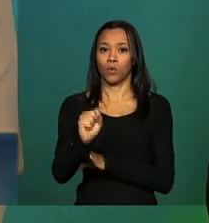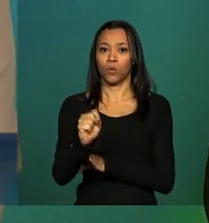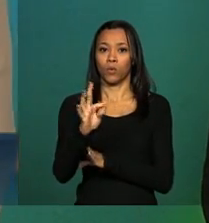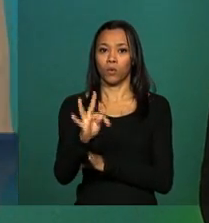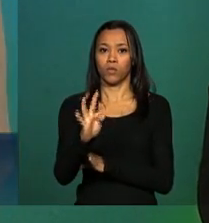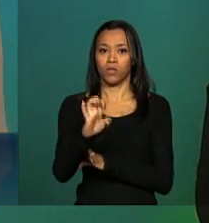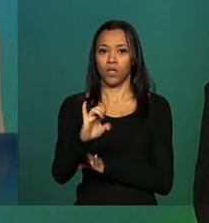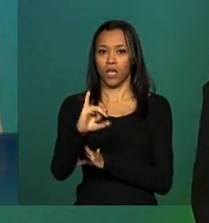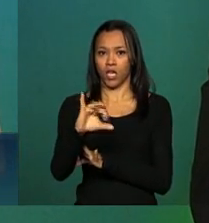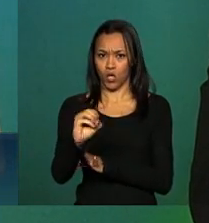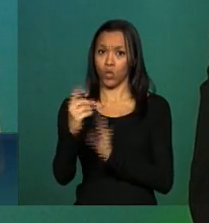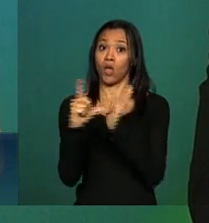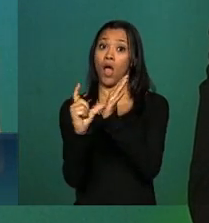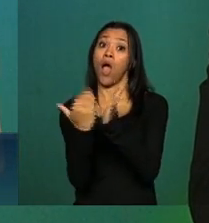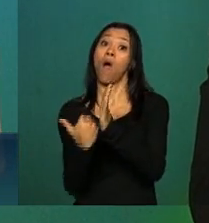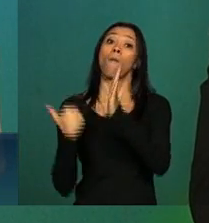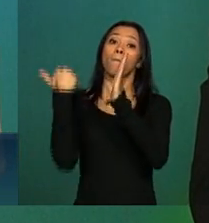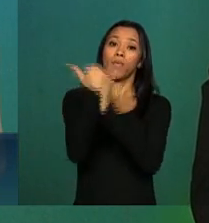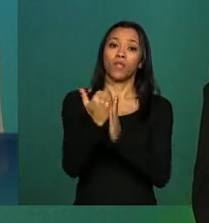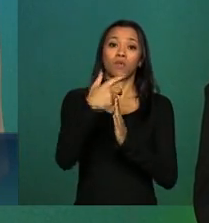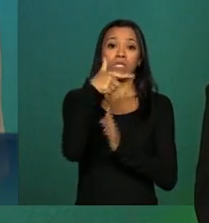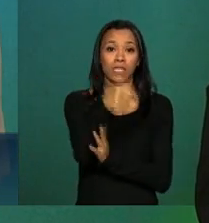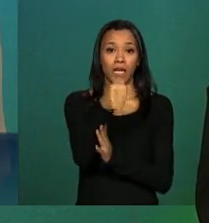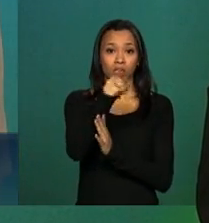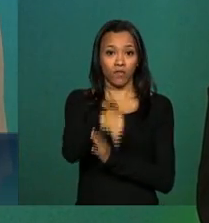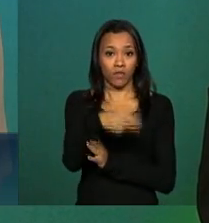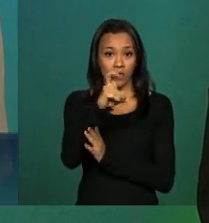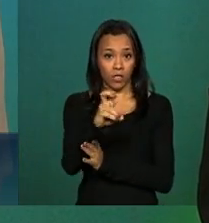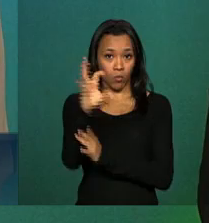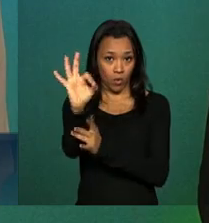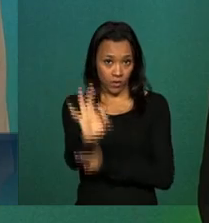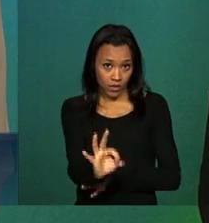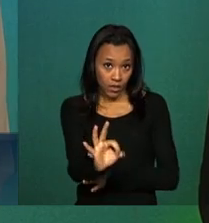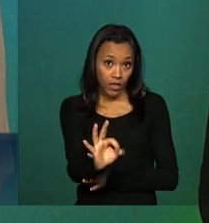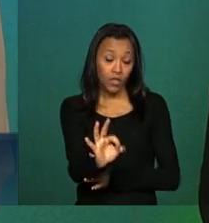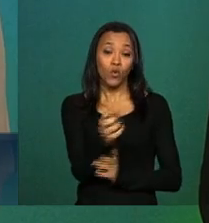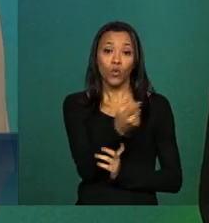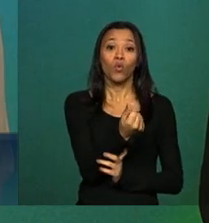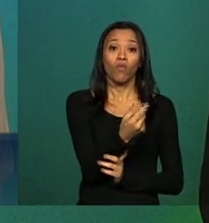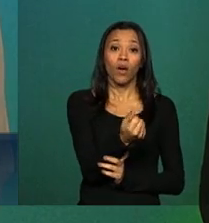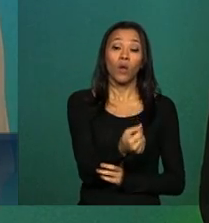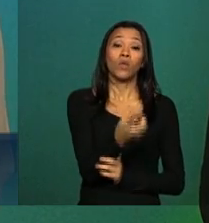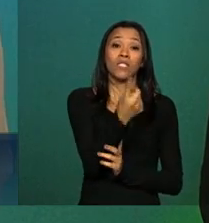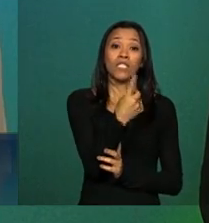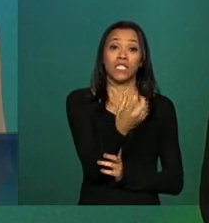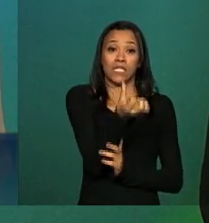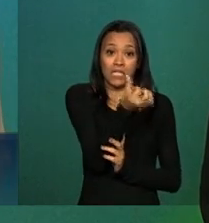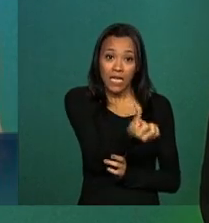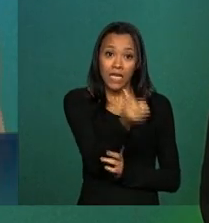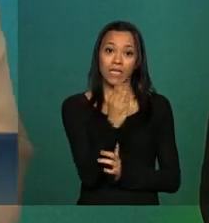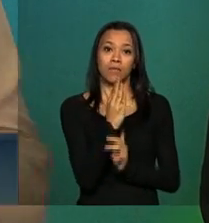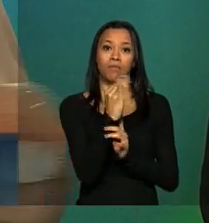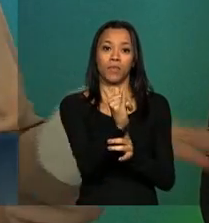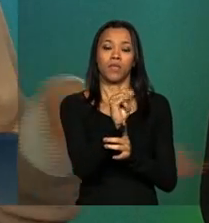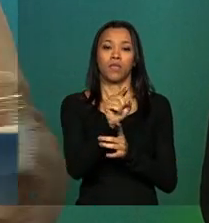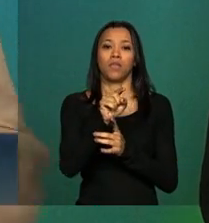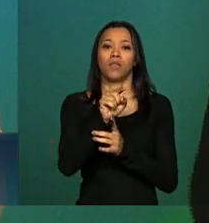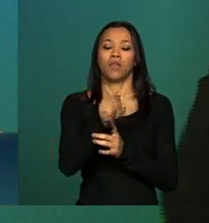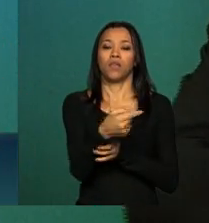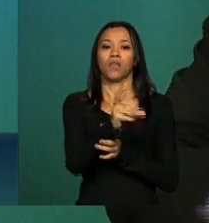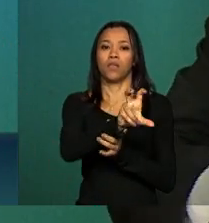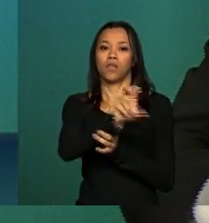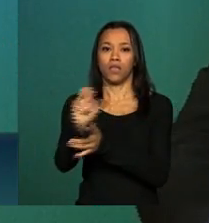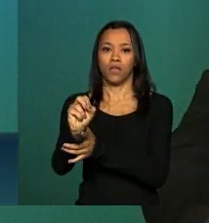Nos recursos de custeio, nós tivemos um aumento de 7,5% no valor de 6,5 bi. Nós tínhamos, quanto